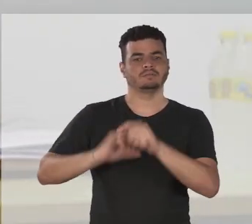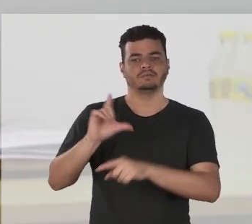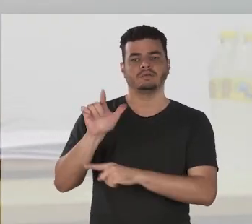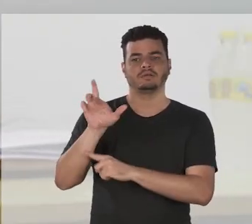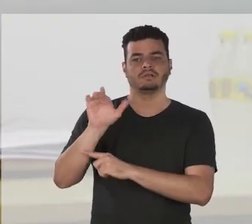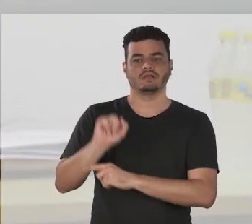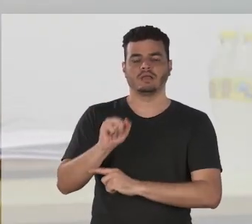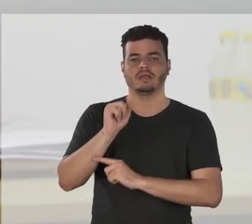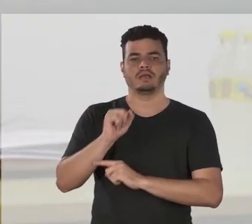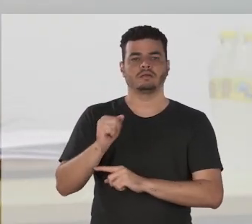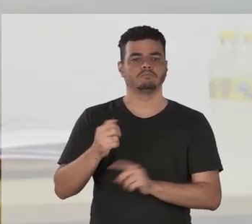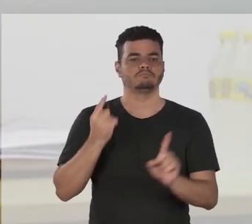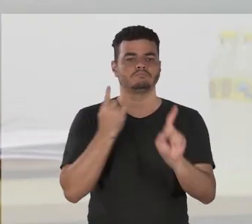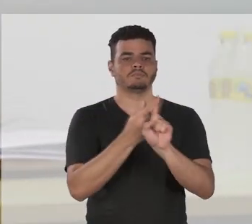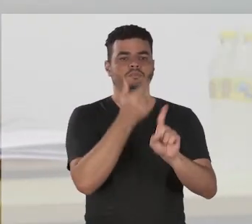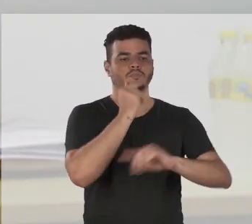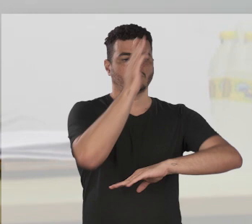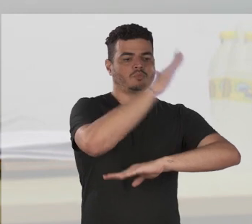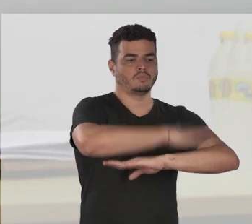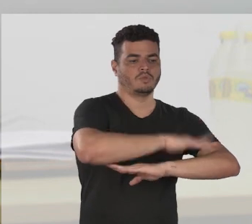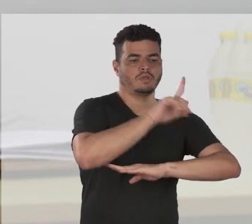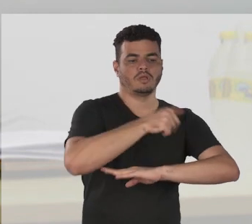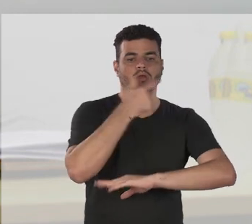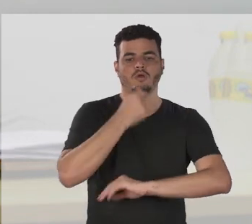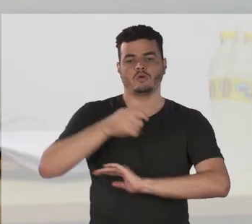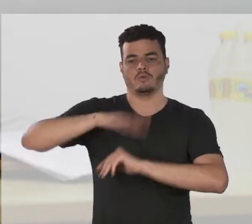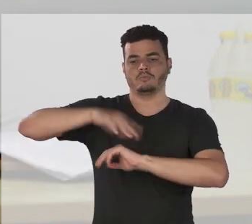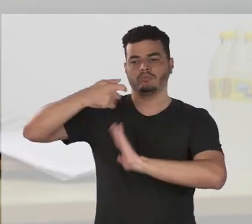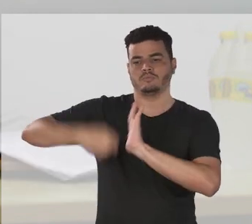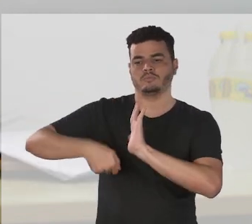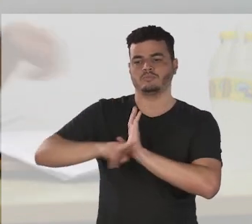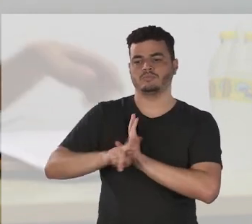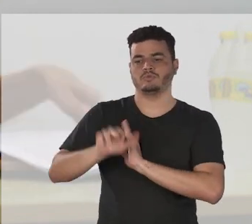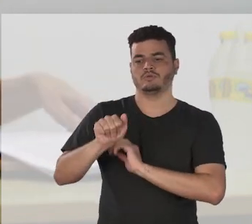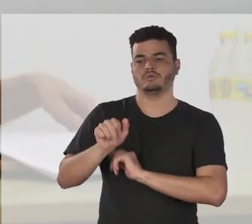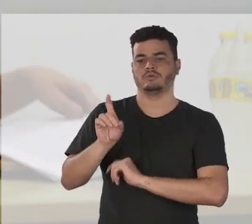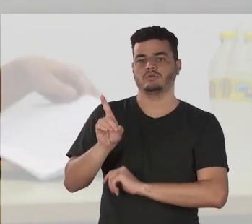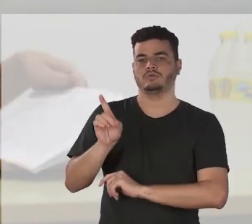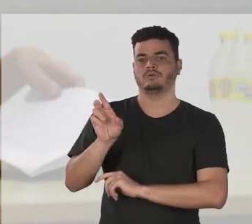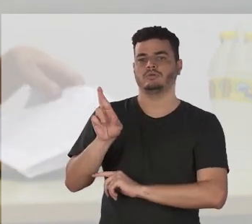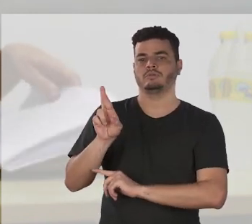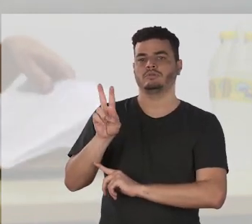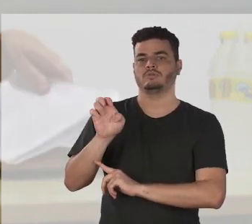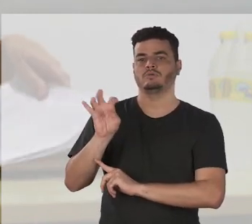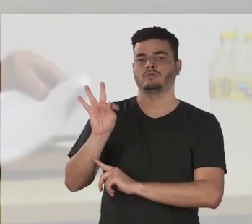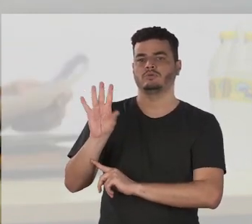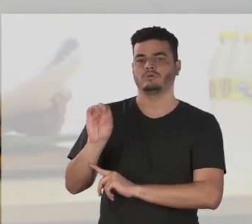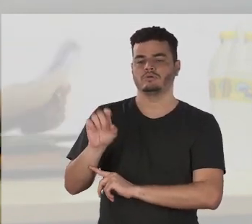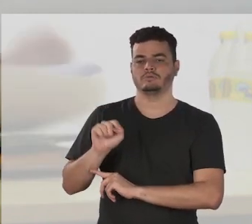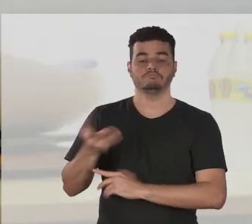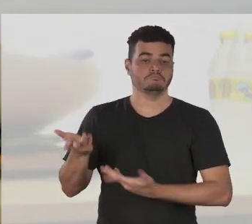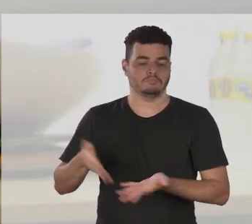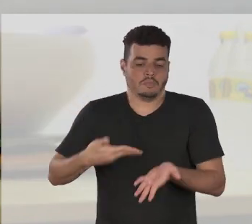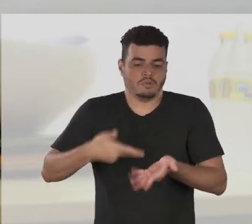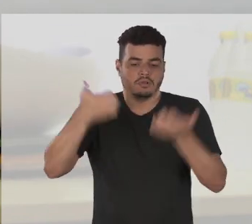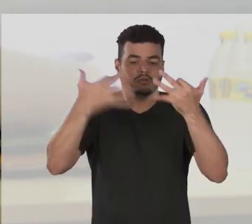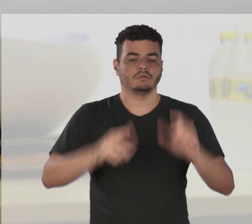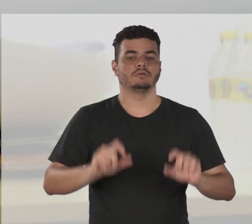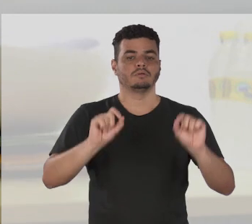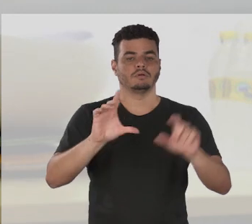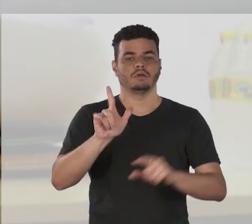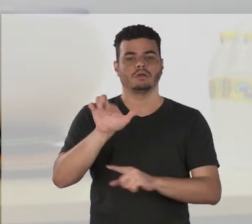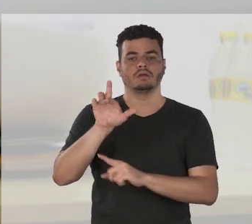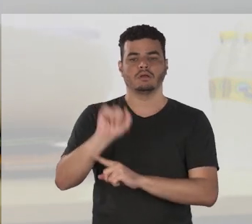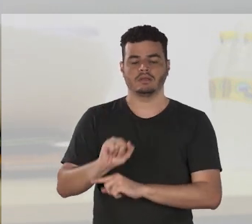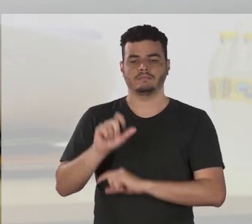contei um pouquinho atrás, está escrito por Andrueto, está ilustrado por Martina Kracht. Nesse livro, Clara,